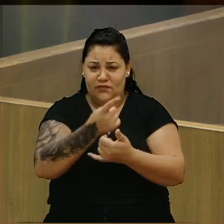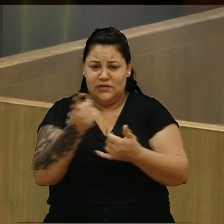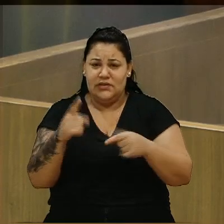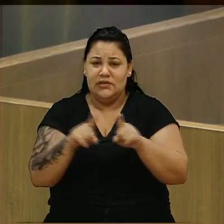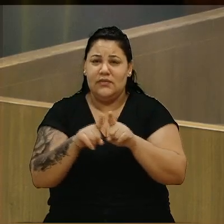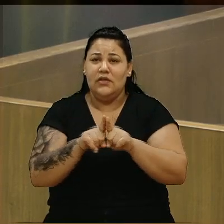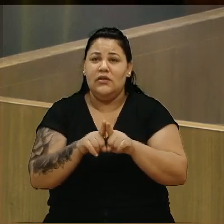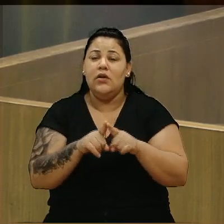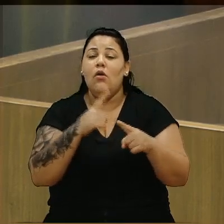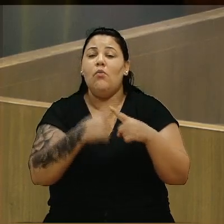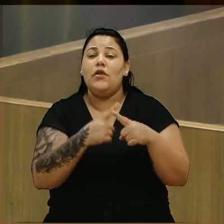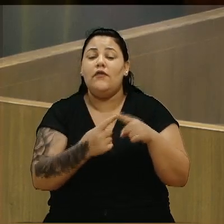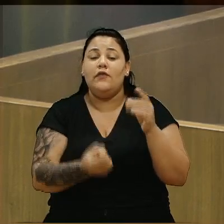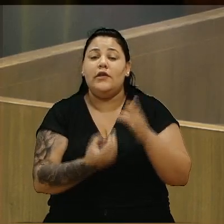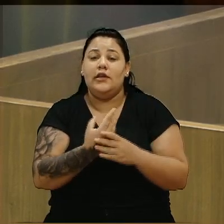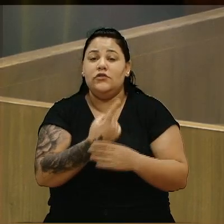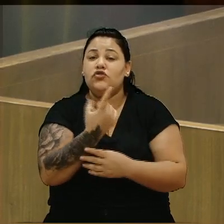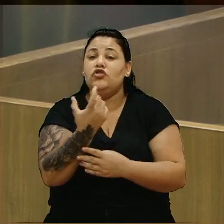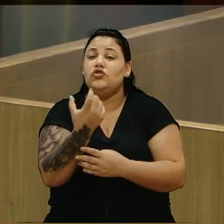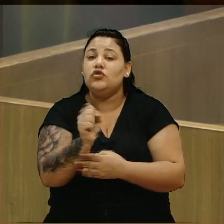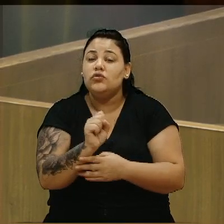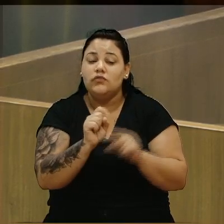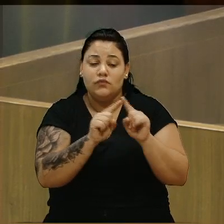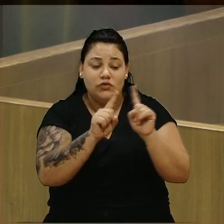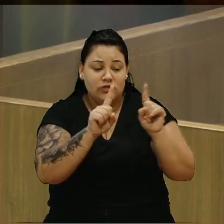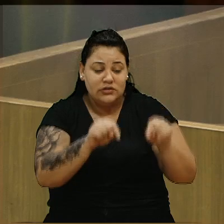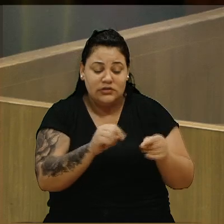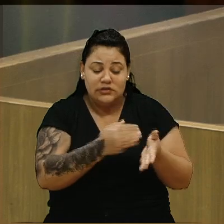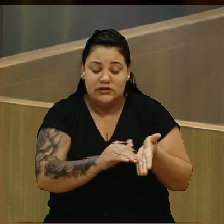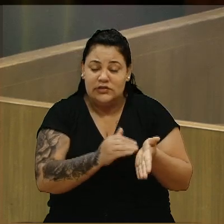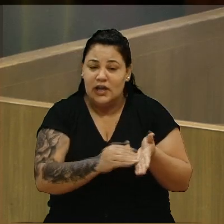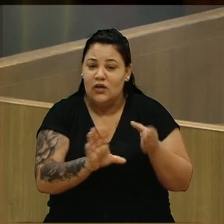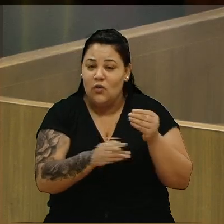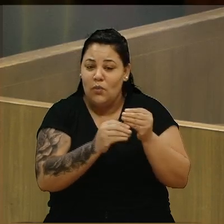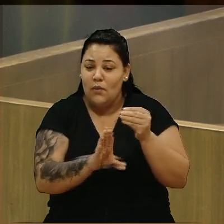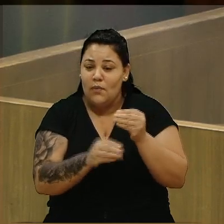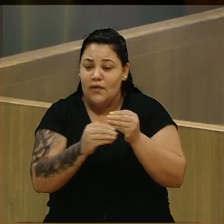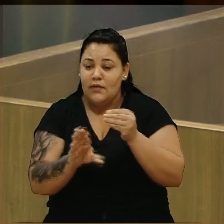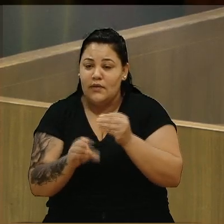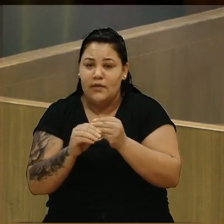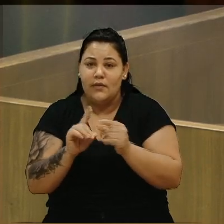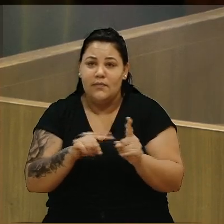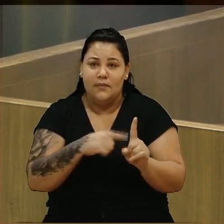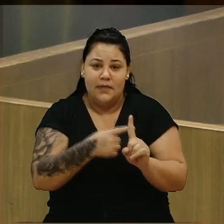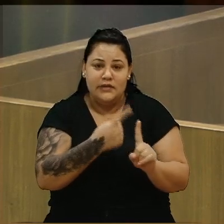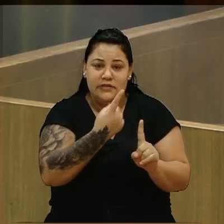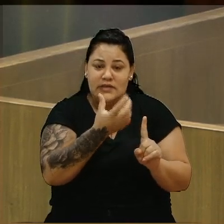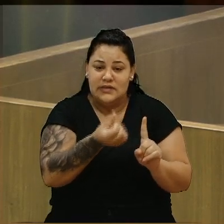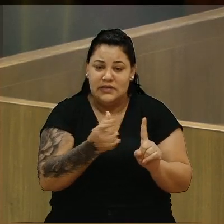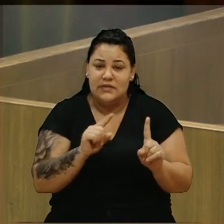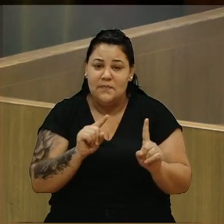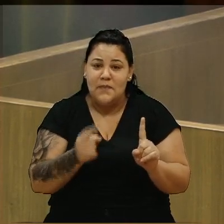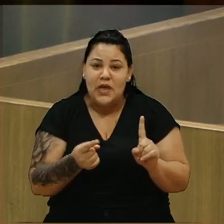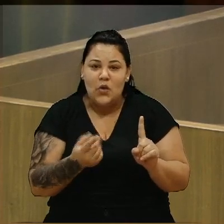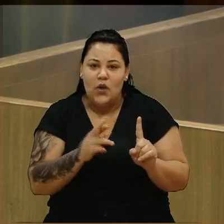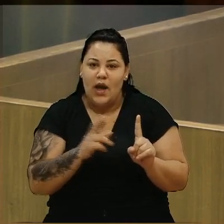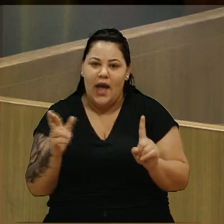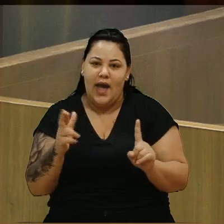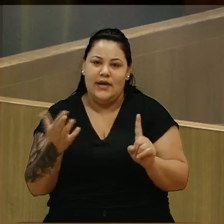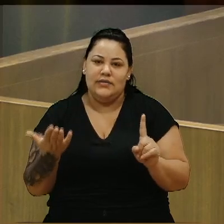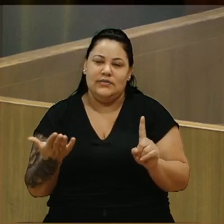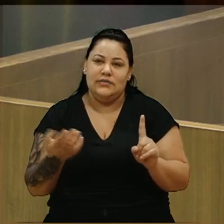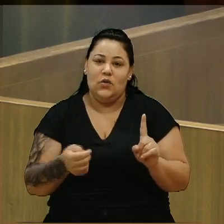que foram criados 18 cargos de secretário adjunto, cada um recebendo mais de R$ 16 mil, totalizando mensalmente quase